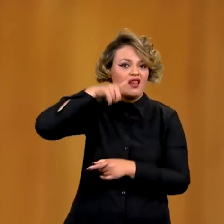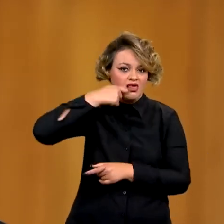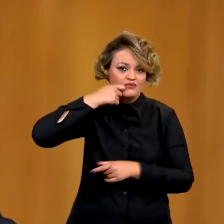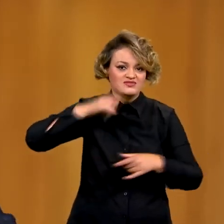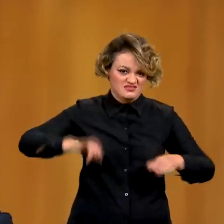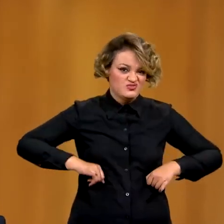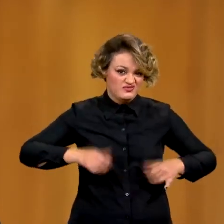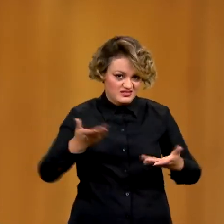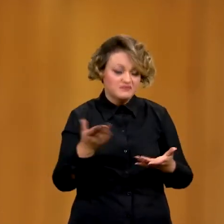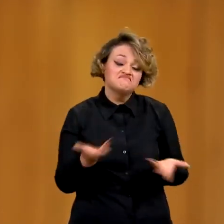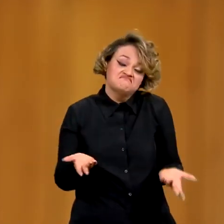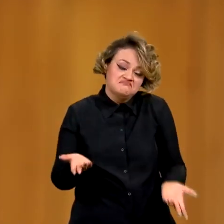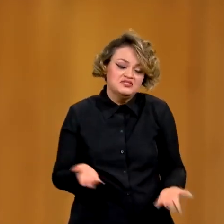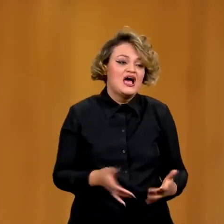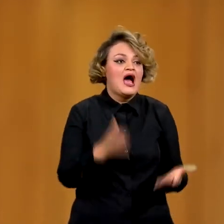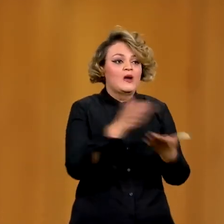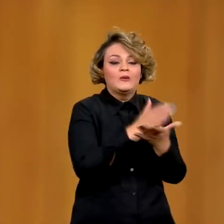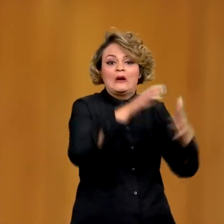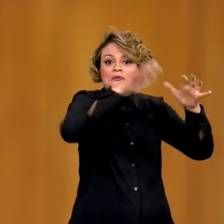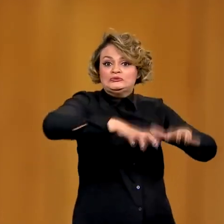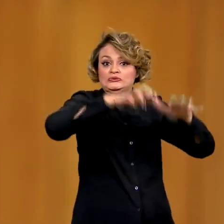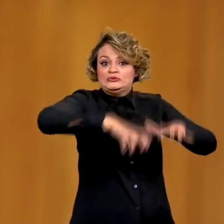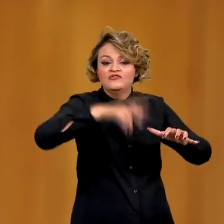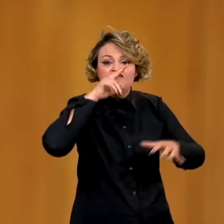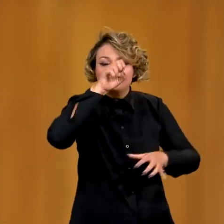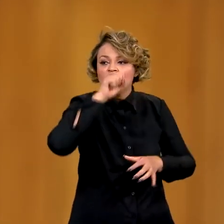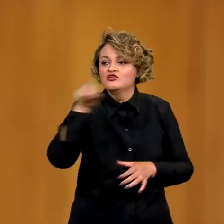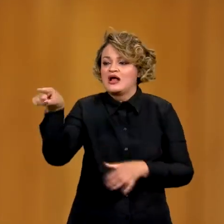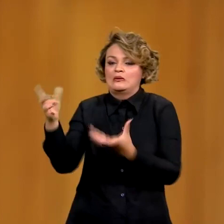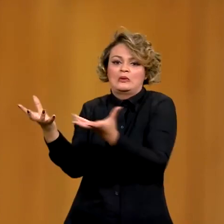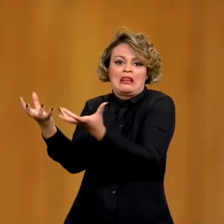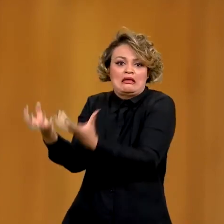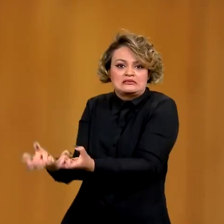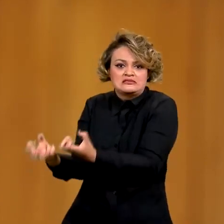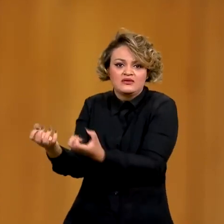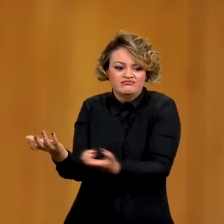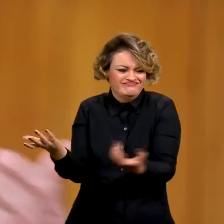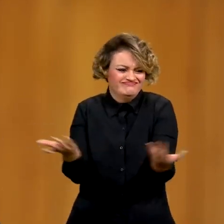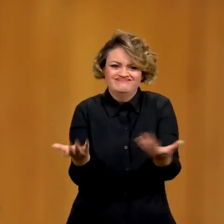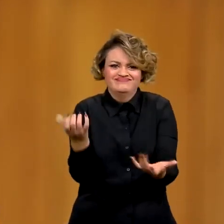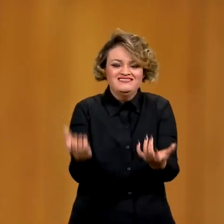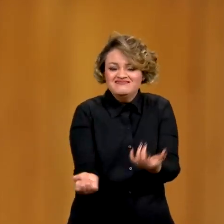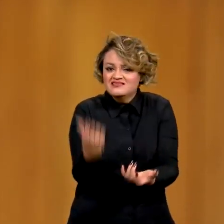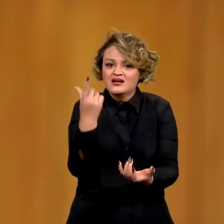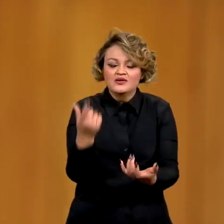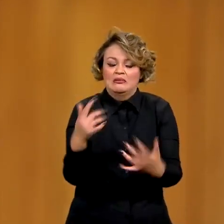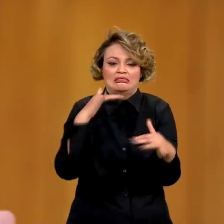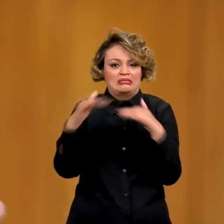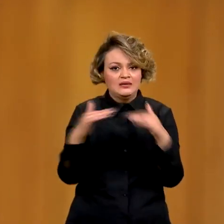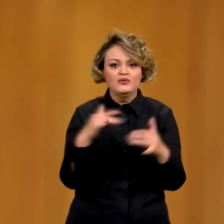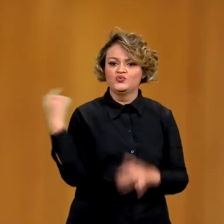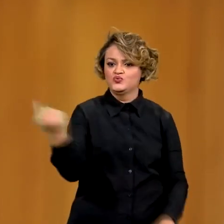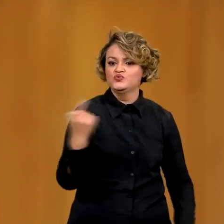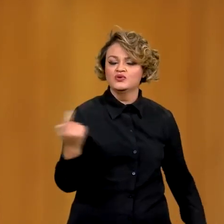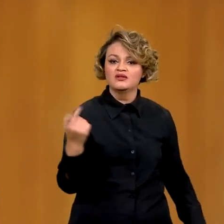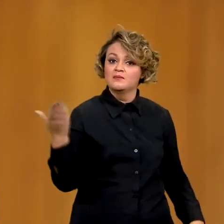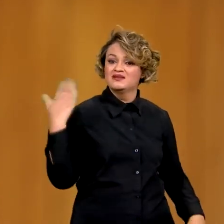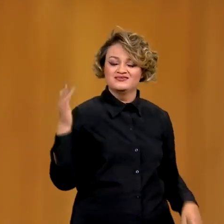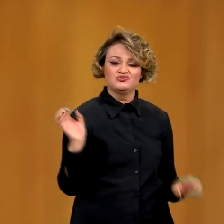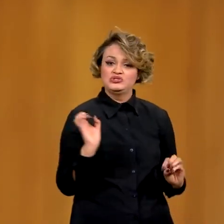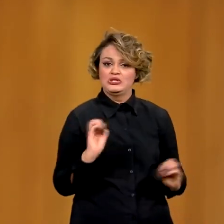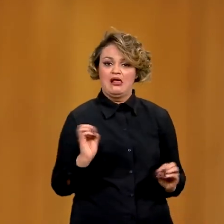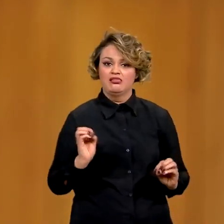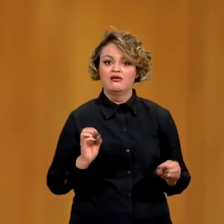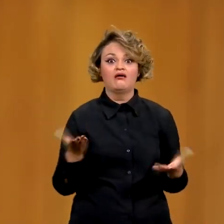aí com essa chuva né Tá chovendo demais ontem não chovia faz cerca demais aonde não fazia terremoto furacão Quando é que a gente não tinha